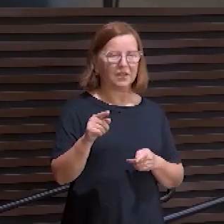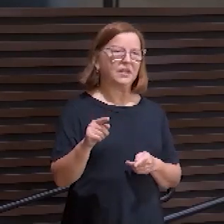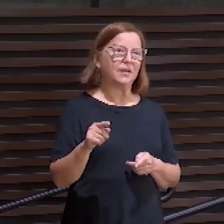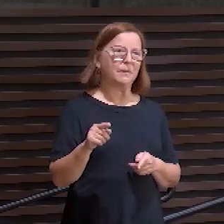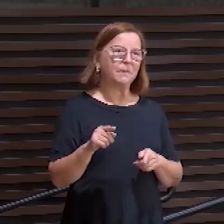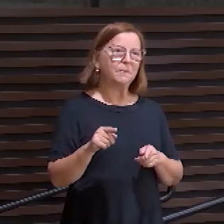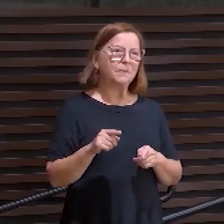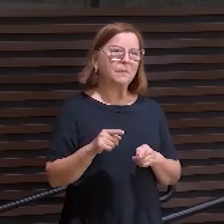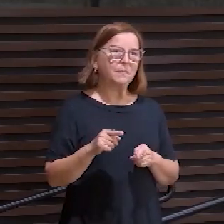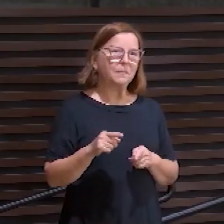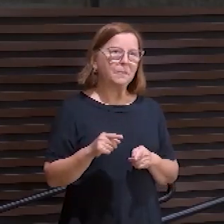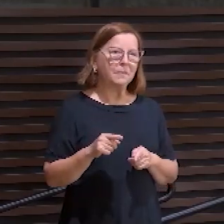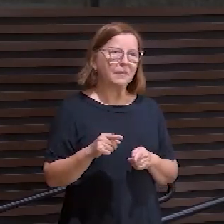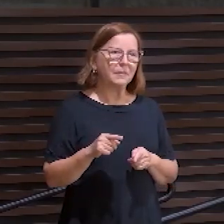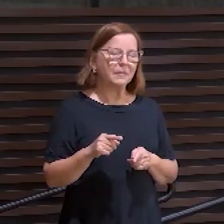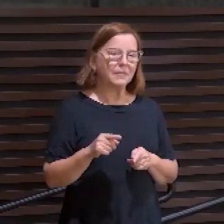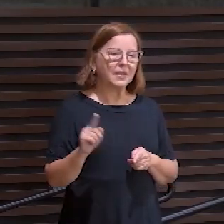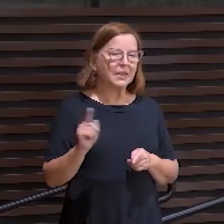indignos.